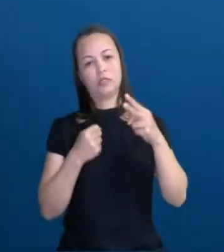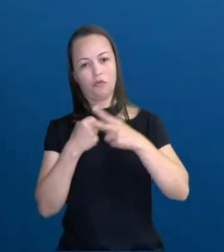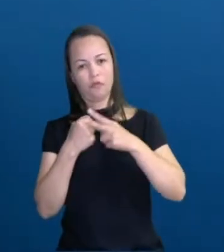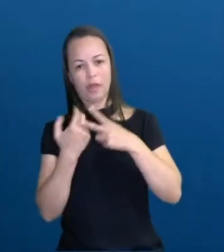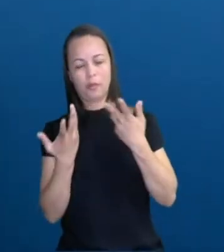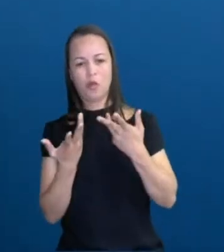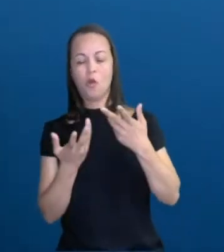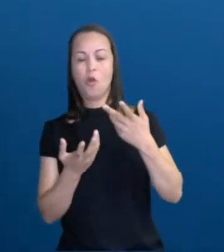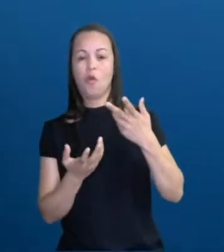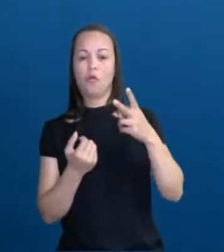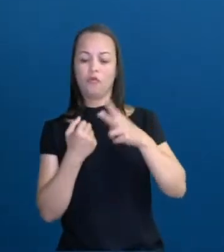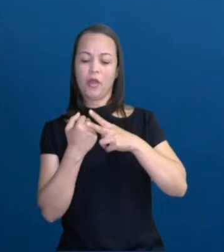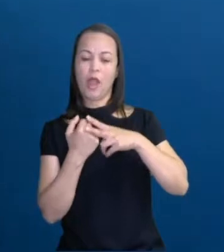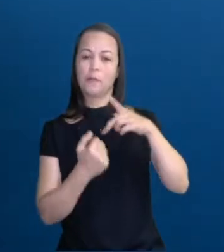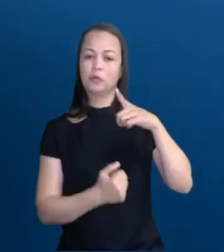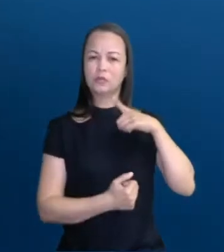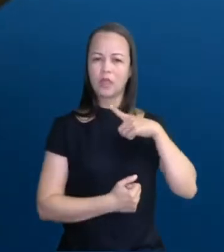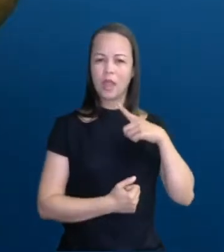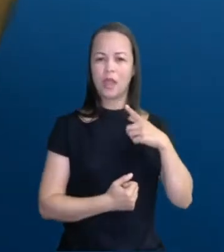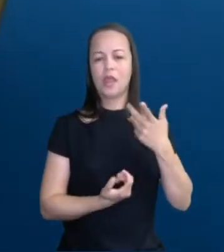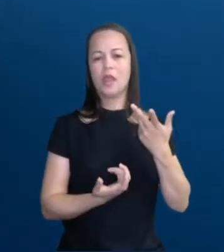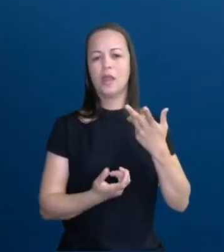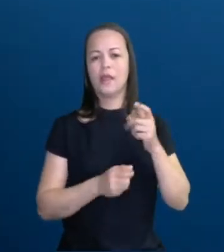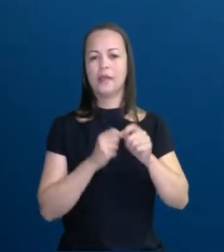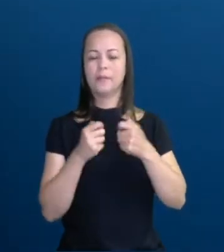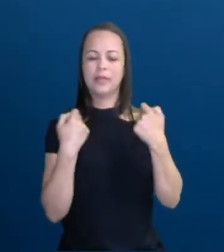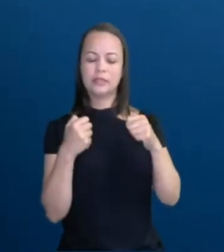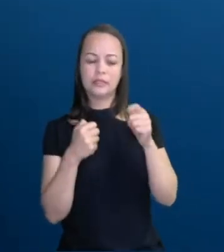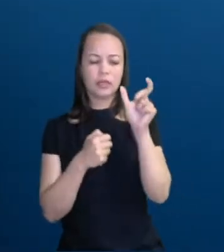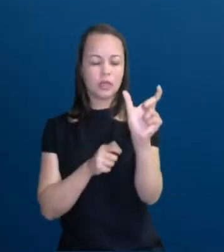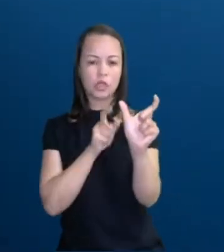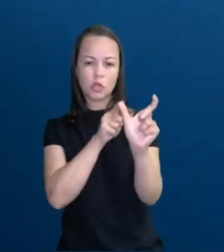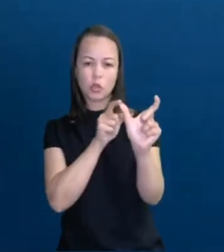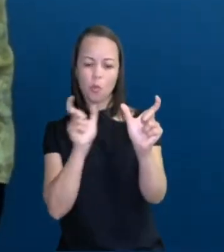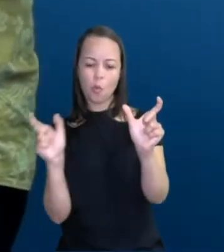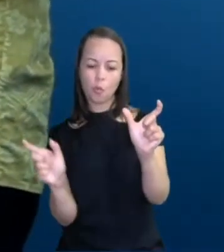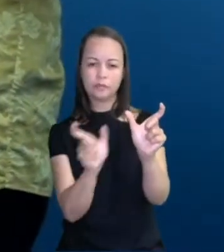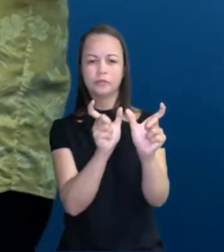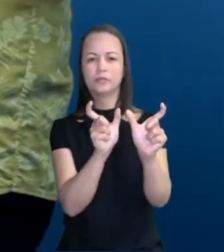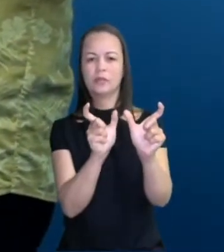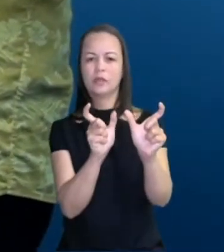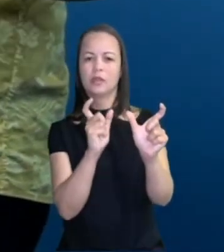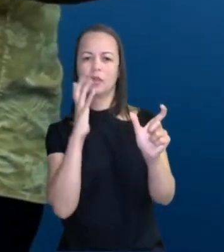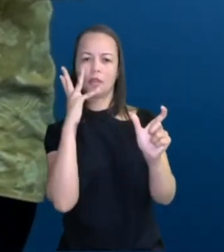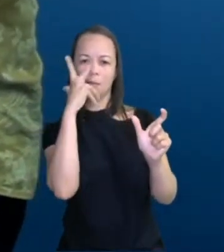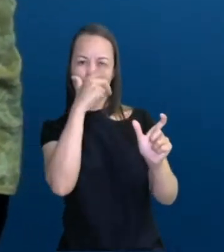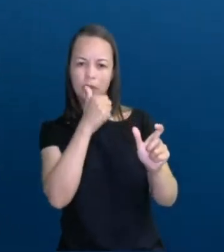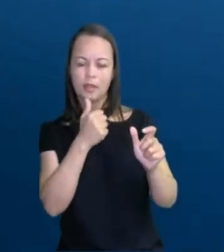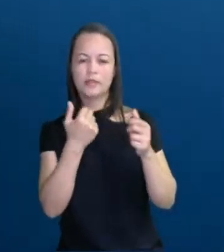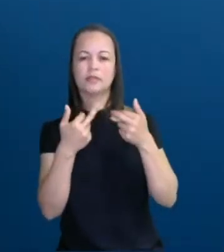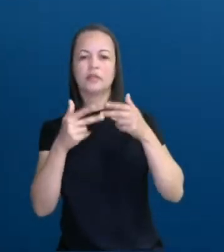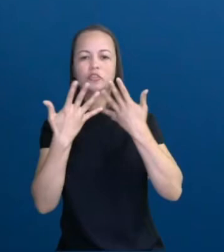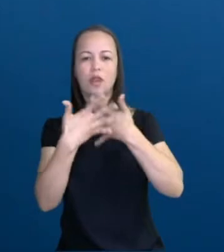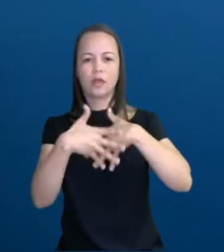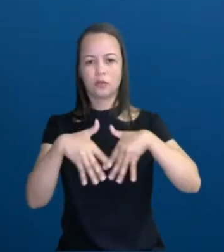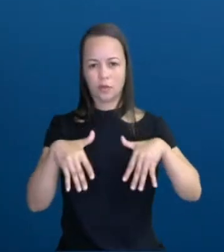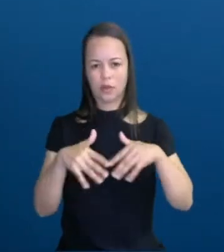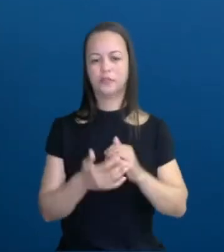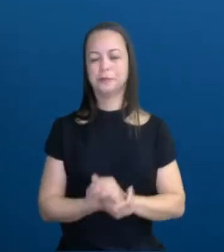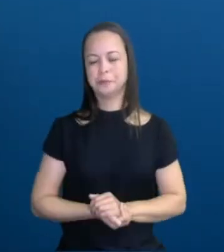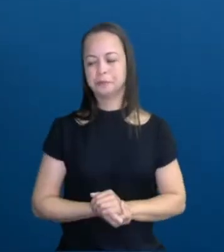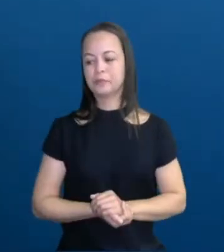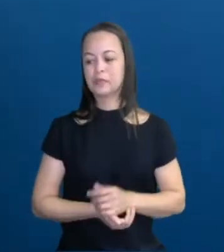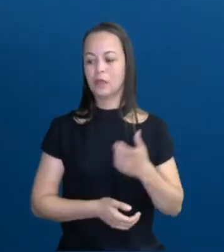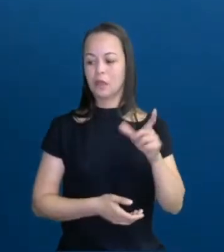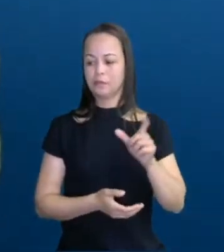percebam, o verbo ter, ele precisa de um complemento, que é justamente muitas belezas naturais. Se eu digo